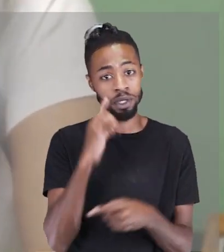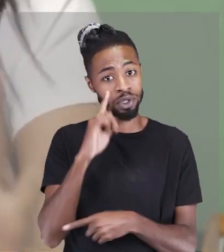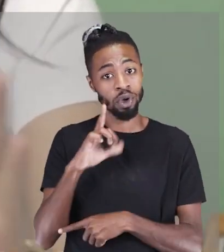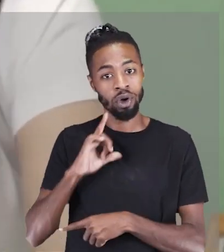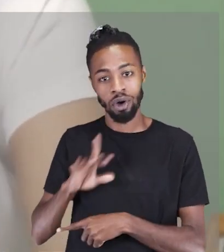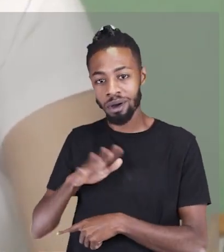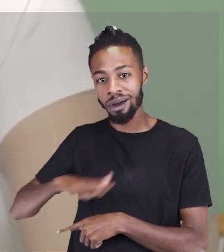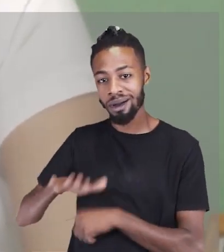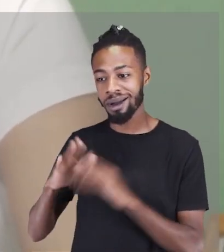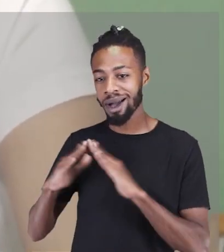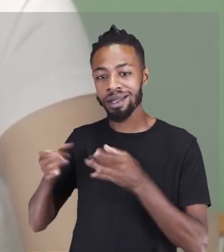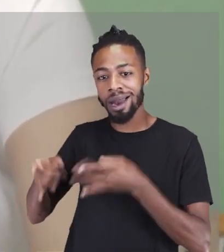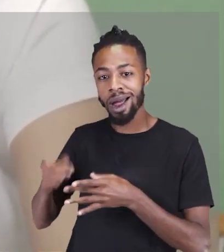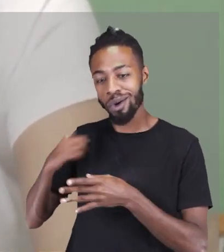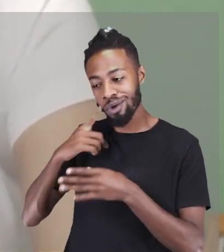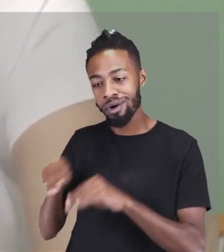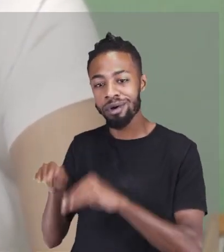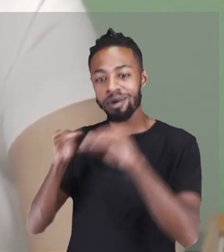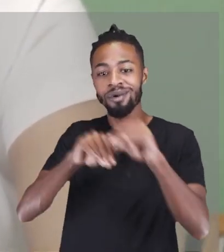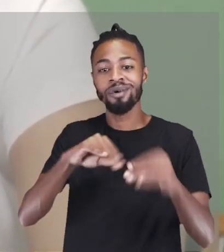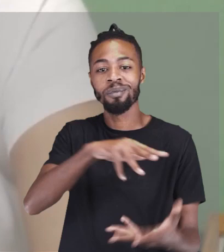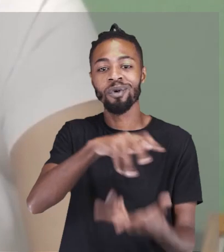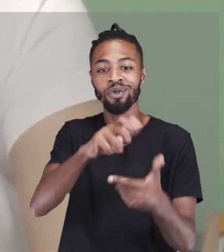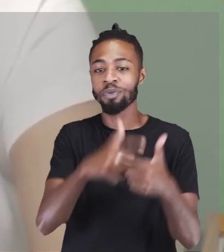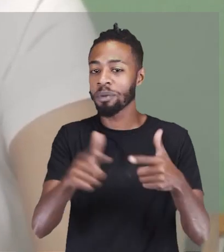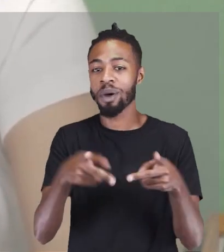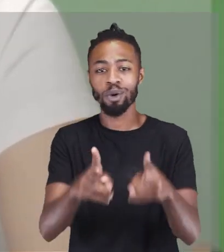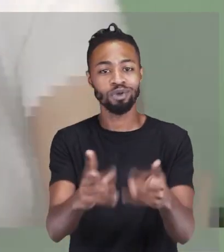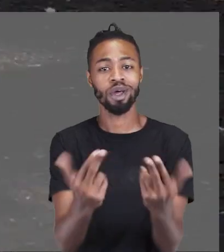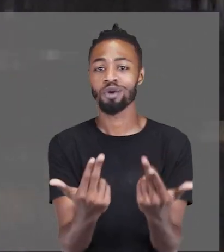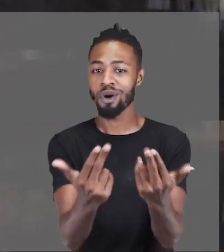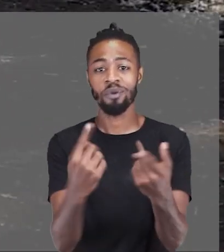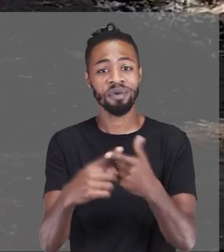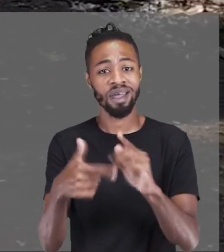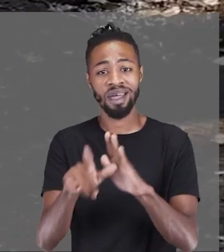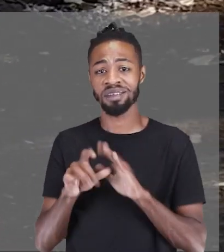teremos. Continua do mesmo jeito, só saiu do ambiente da sua casa.